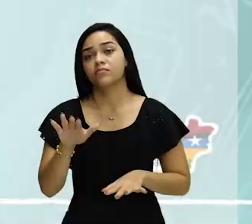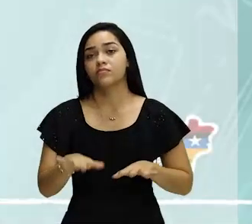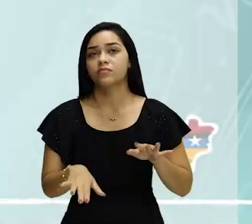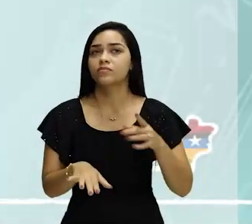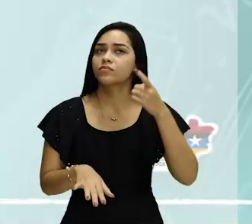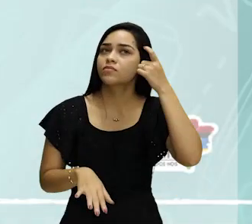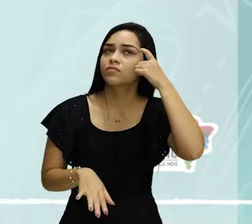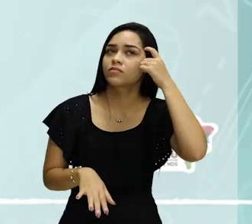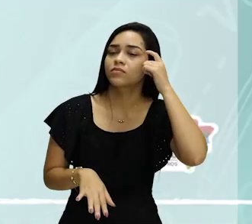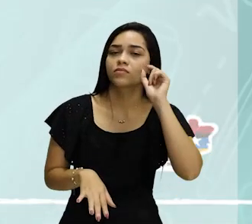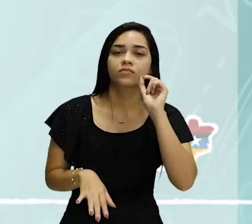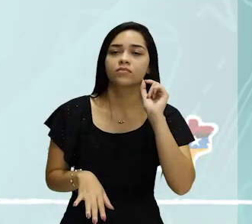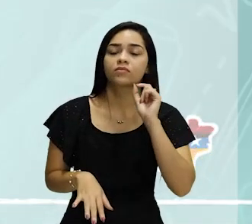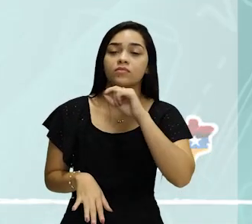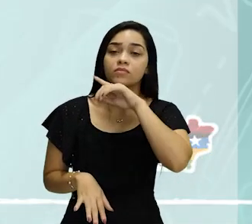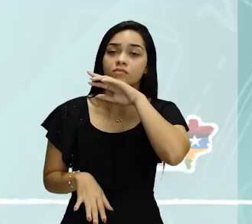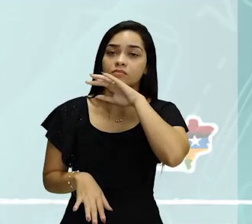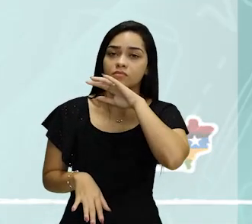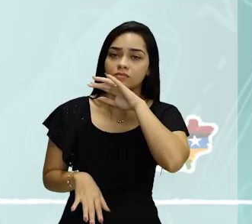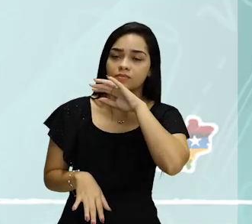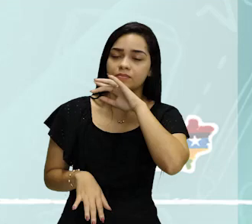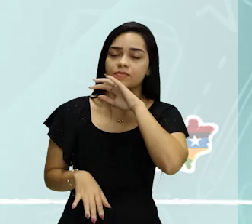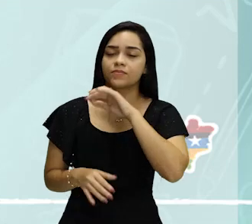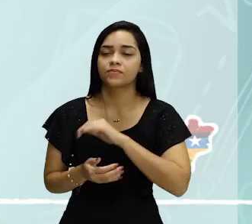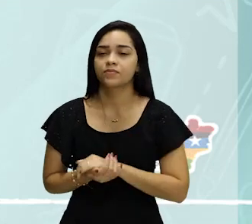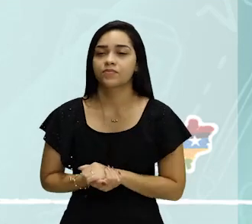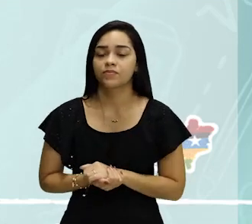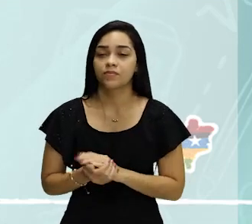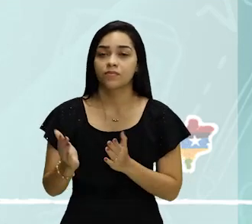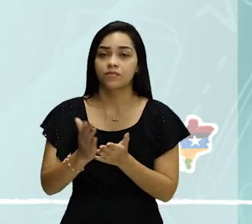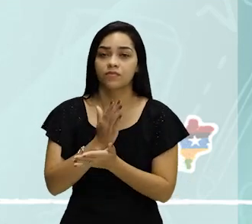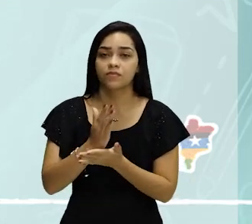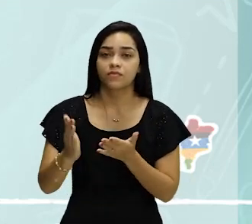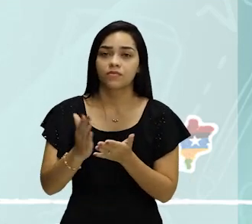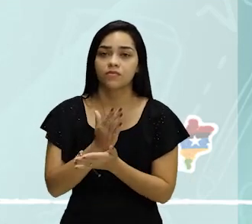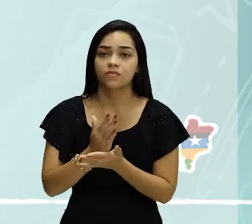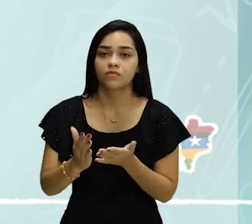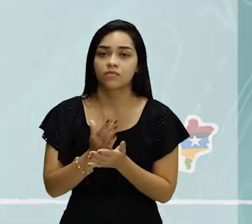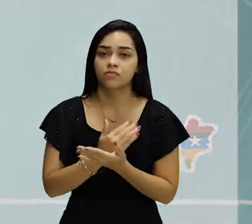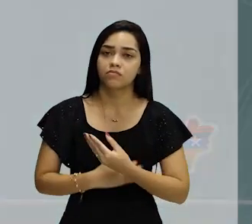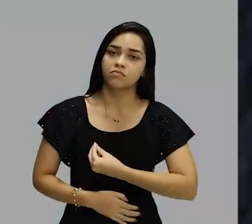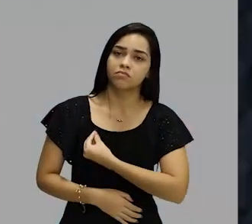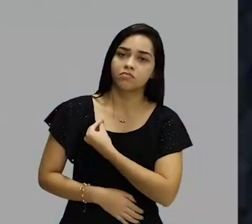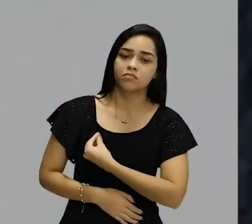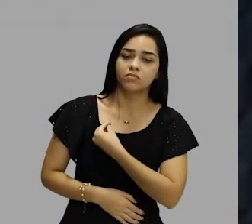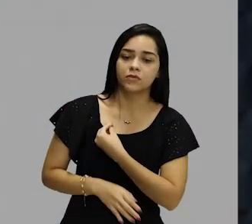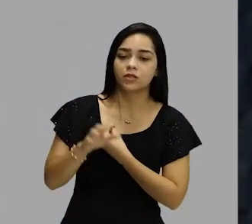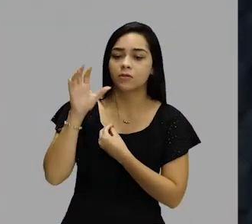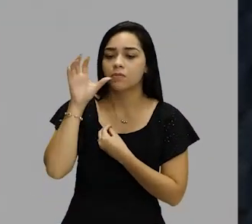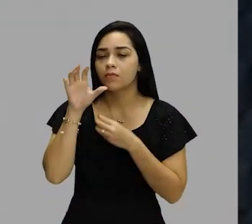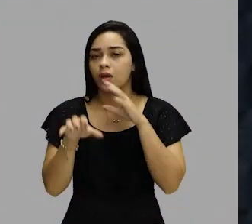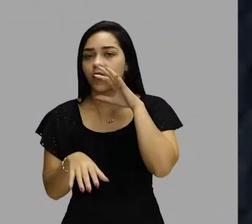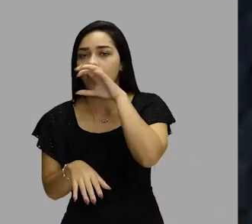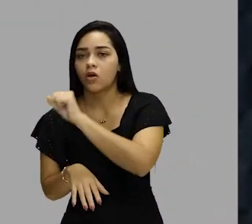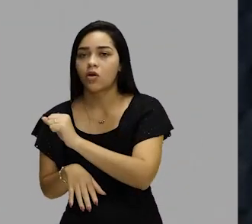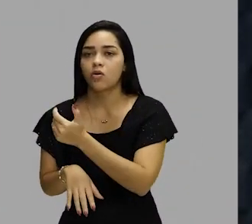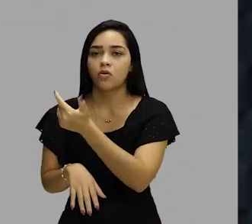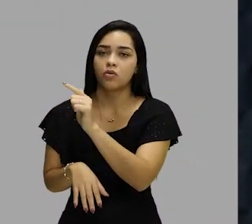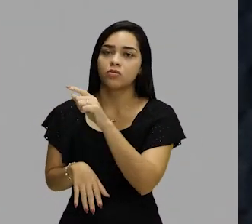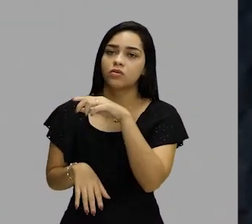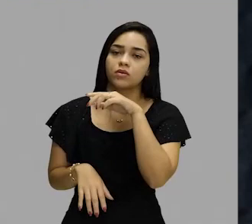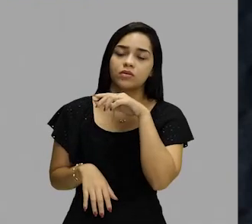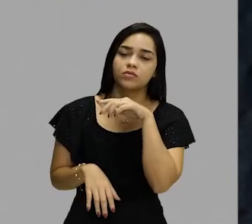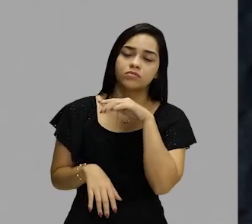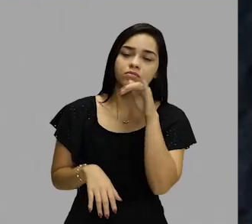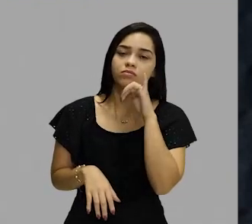achar ruim o fato de que alguns seres vivos eles se alimentam uns dos outros, né? Por exemplo, uma